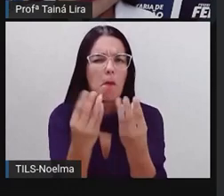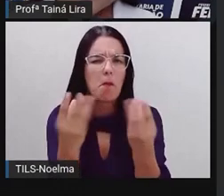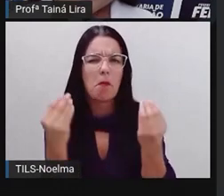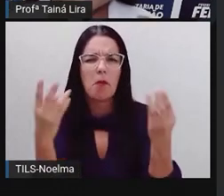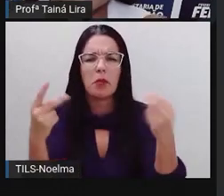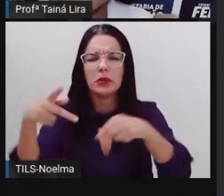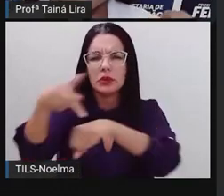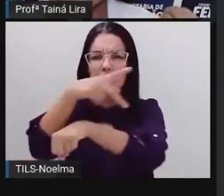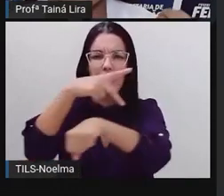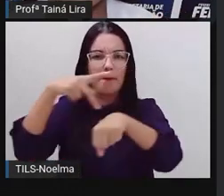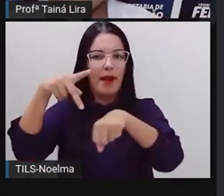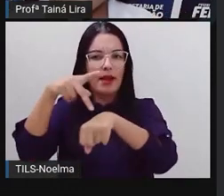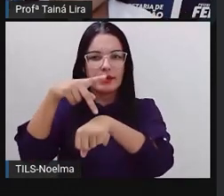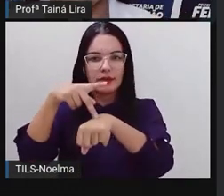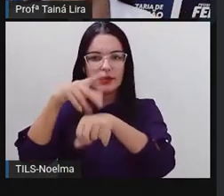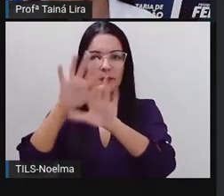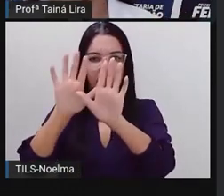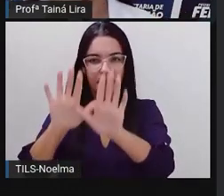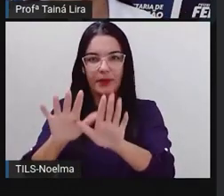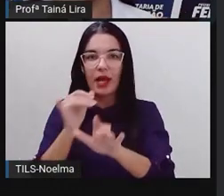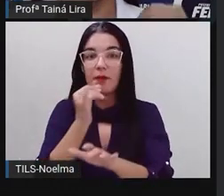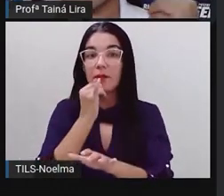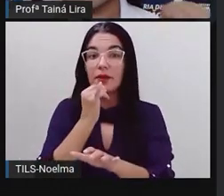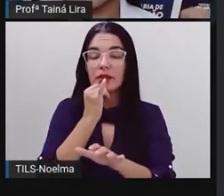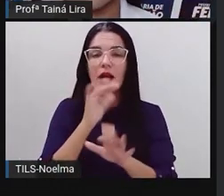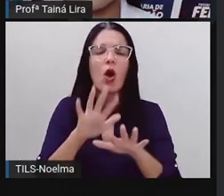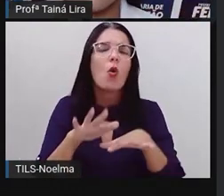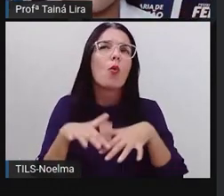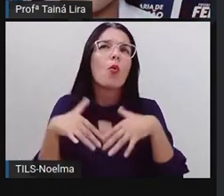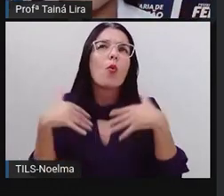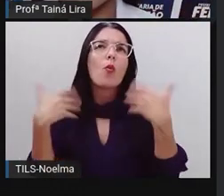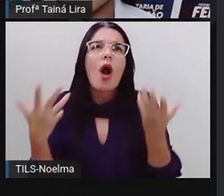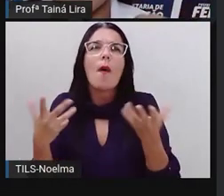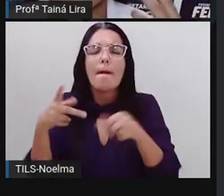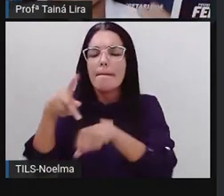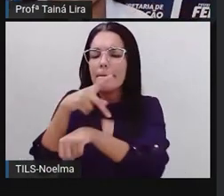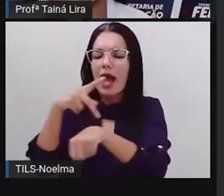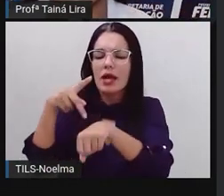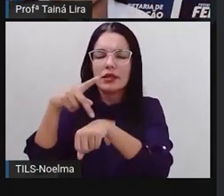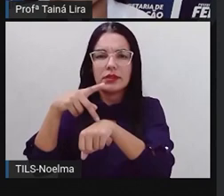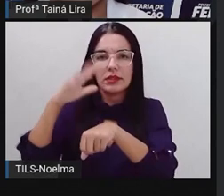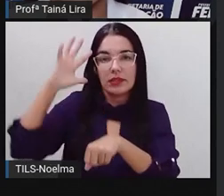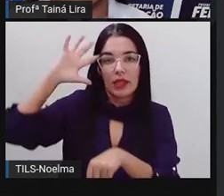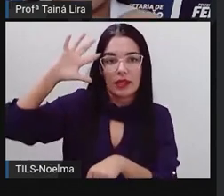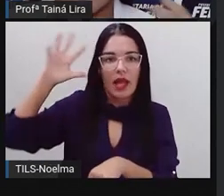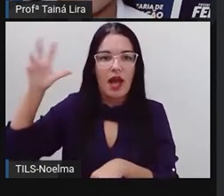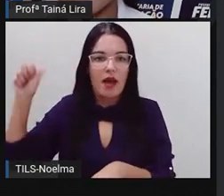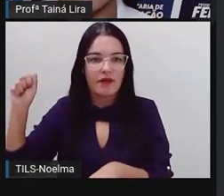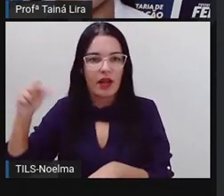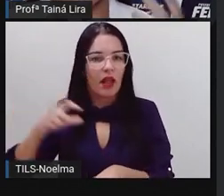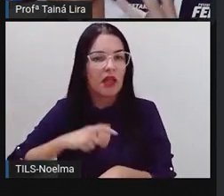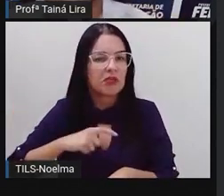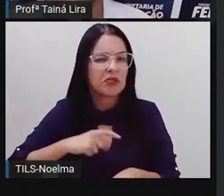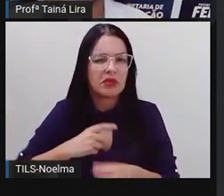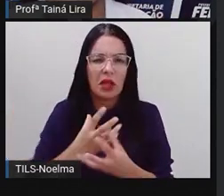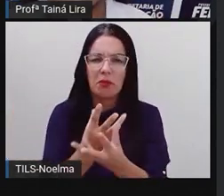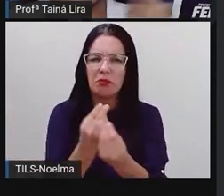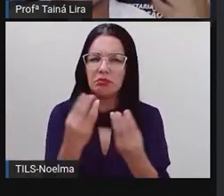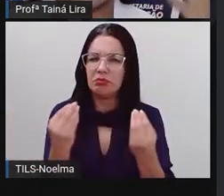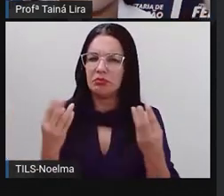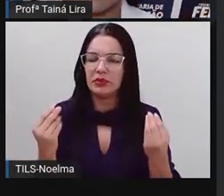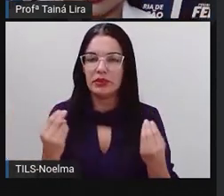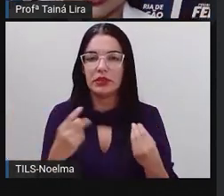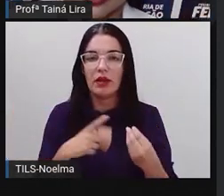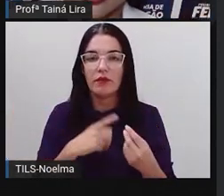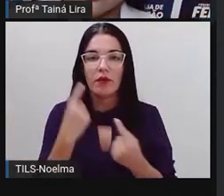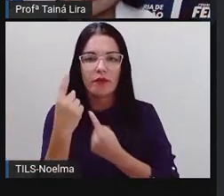Tá bom então por exemplo pro quais são os países aí da África Então são vários a prova é mostrar